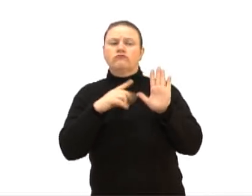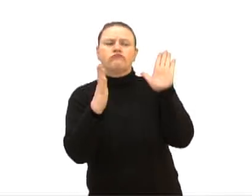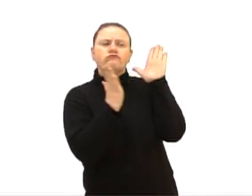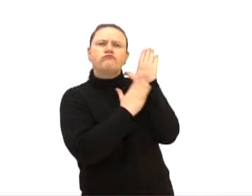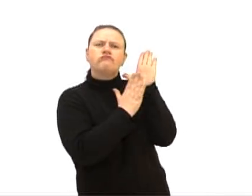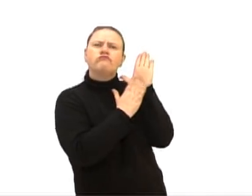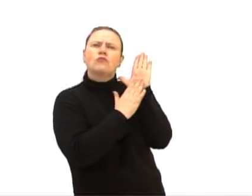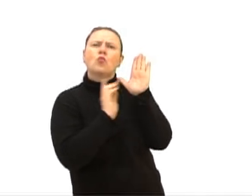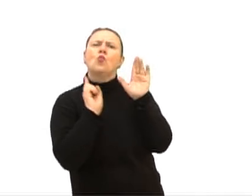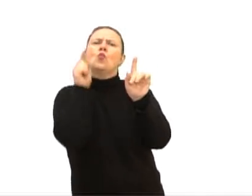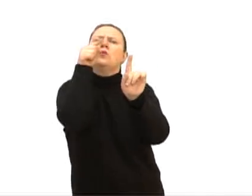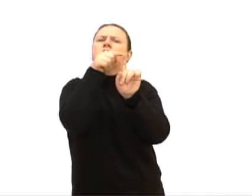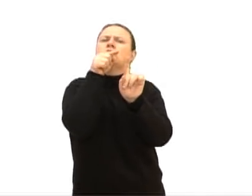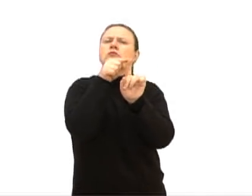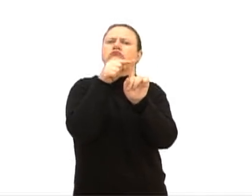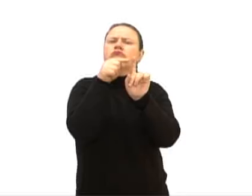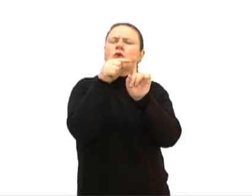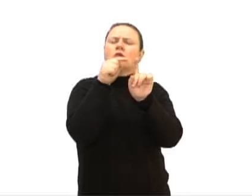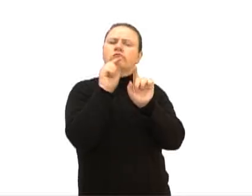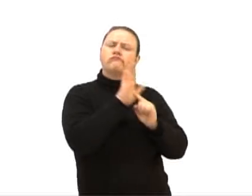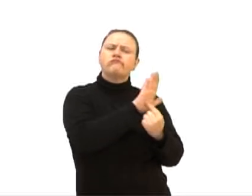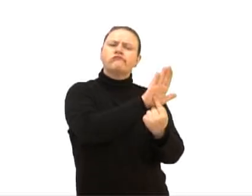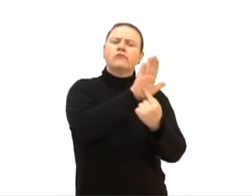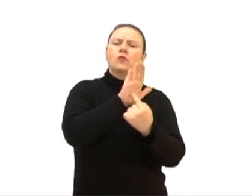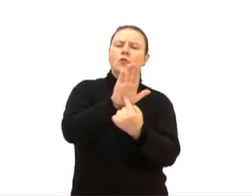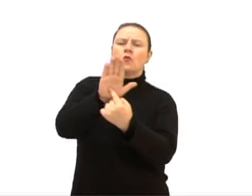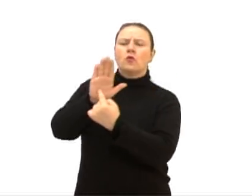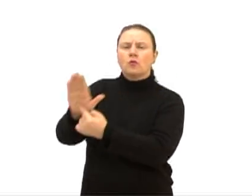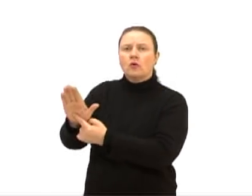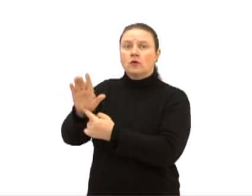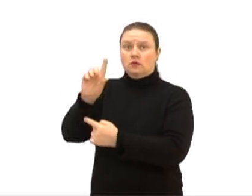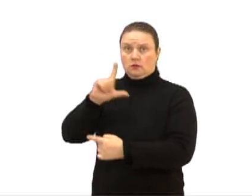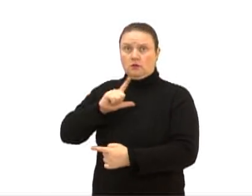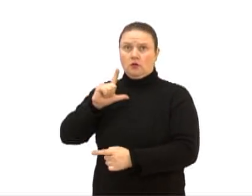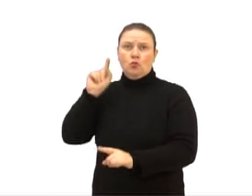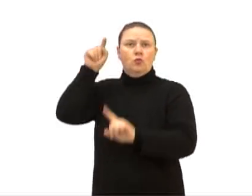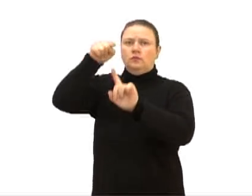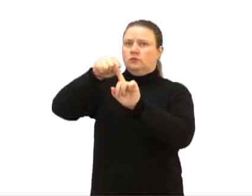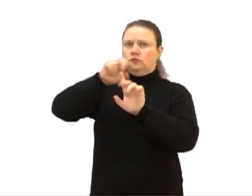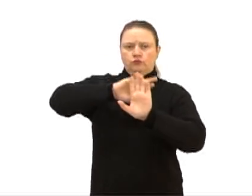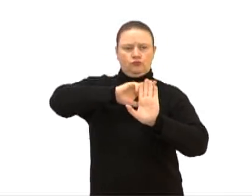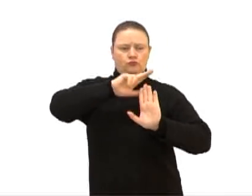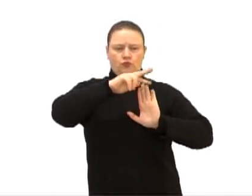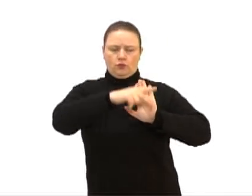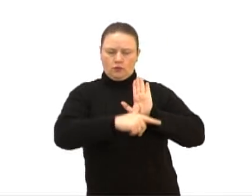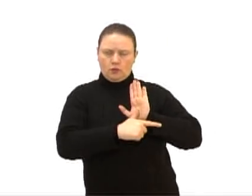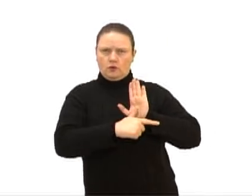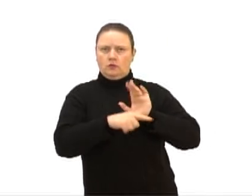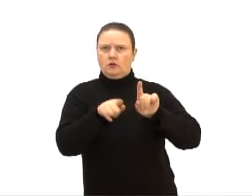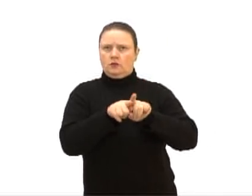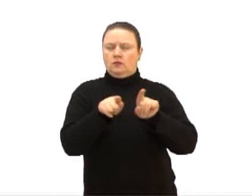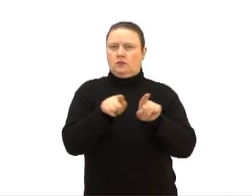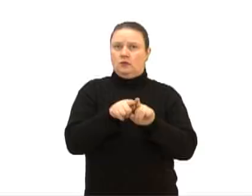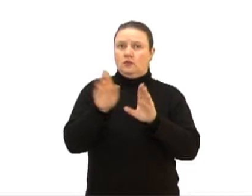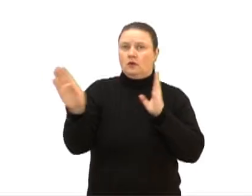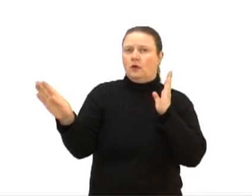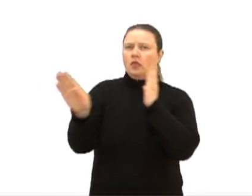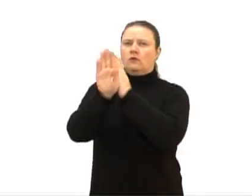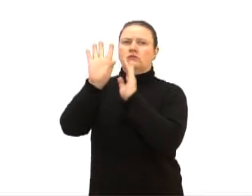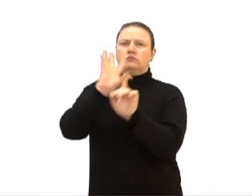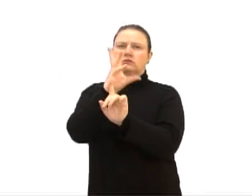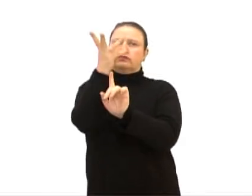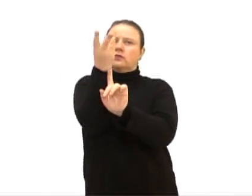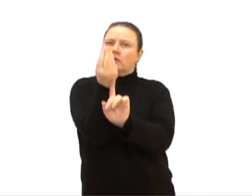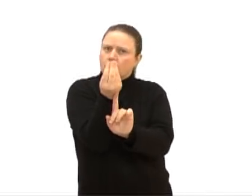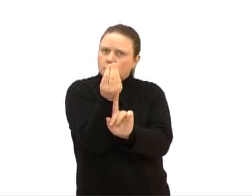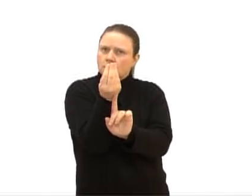propósitos comunicativos, tem uma intencionalidade, ou várias, diversas intencionalidades, tá bom? Então, através da arte,